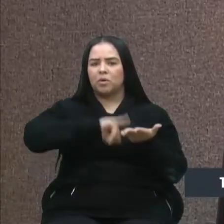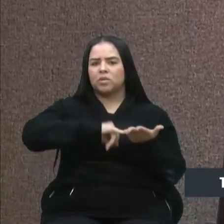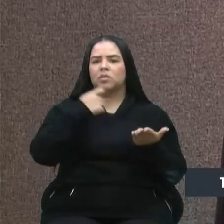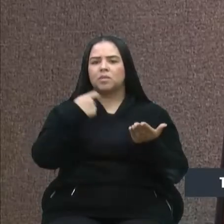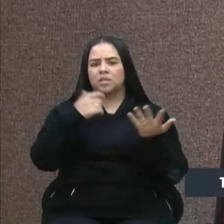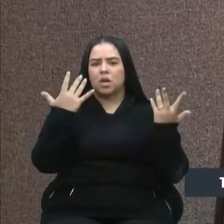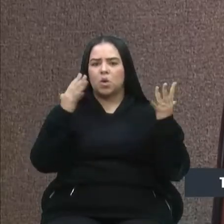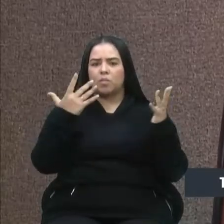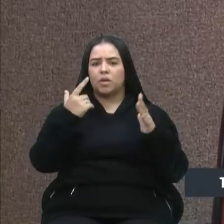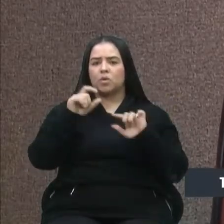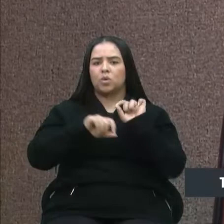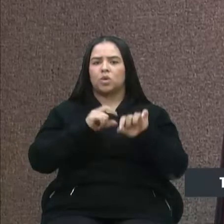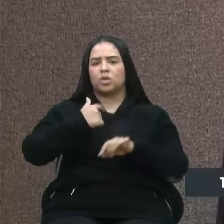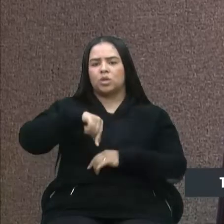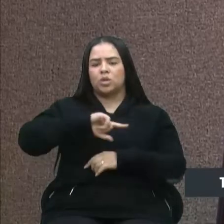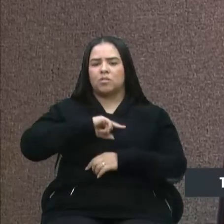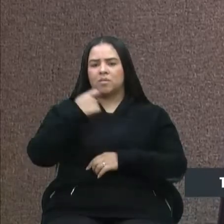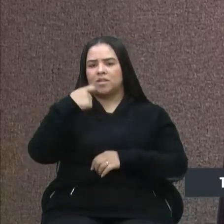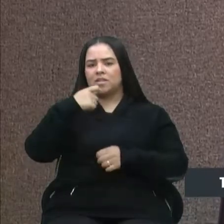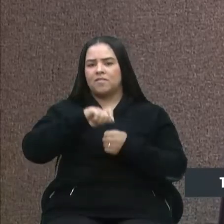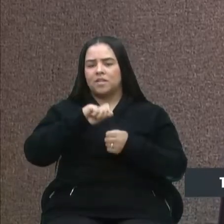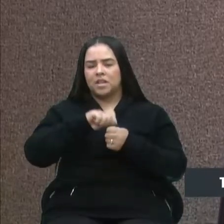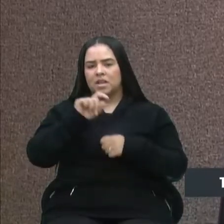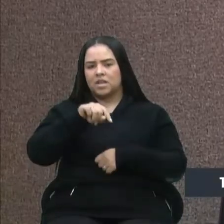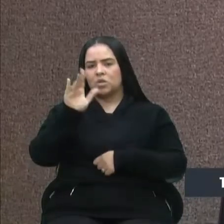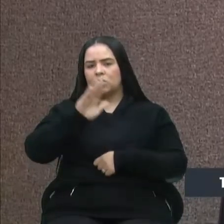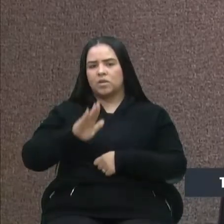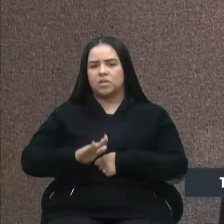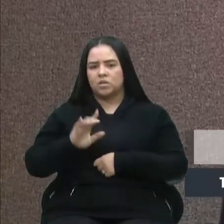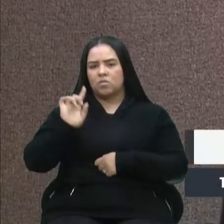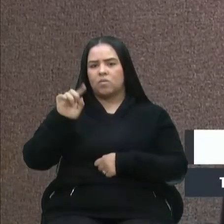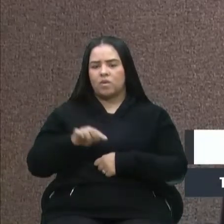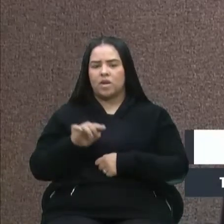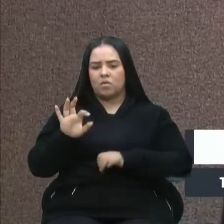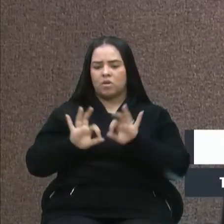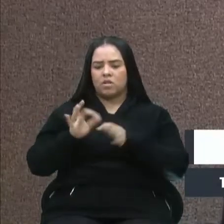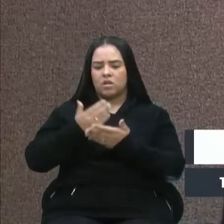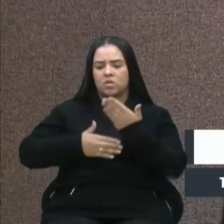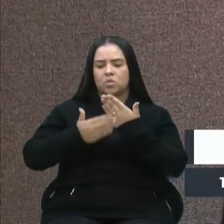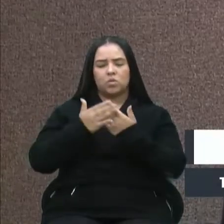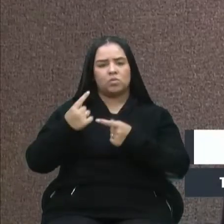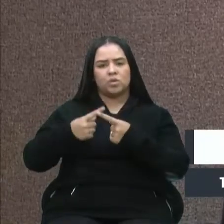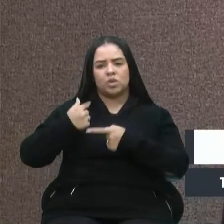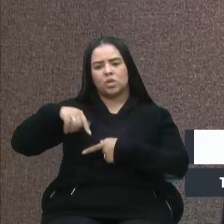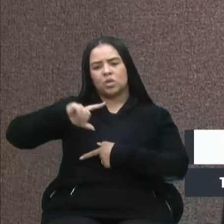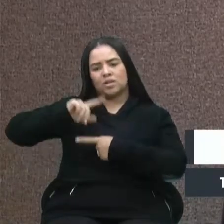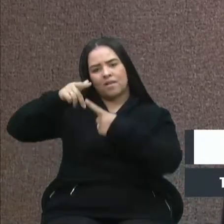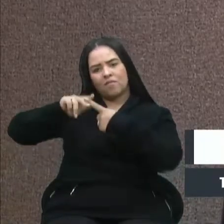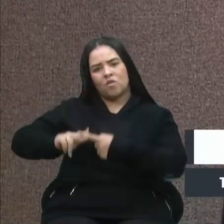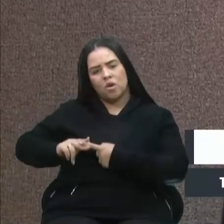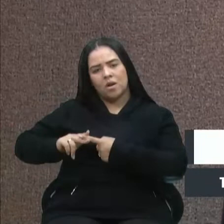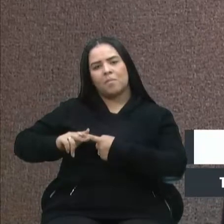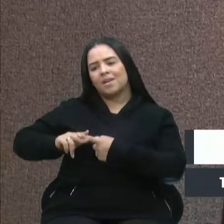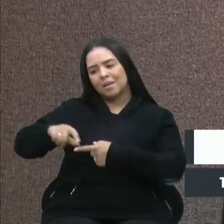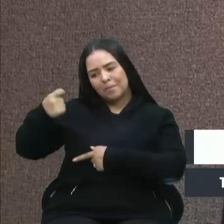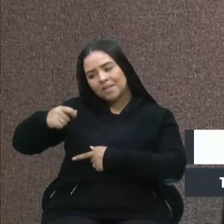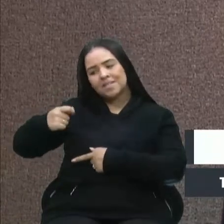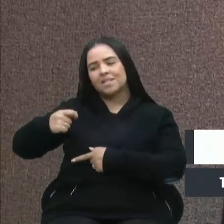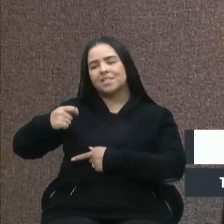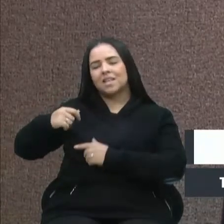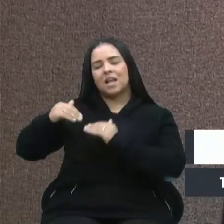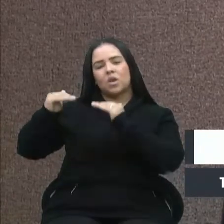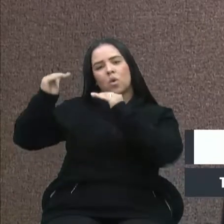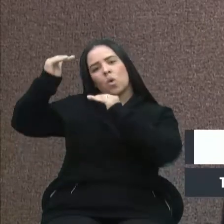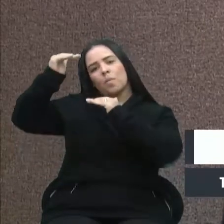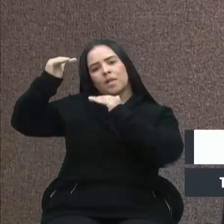o que a gente tem que fazer no nível Brasil é botar a casa em ordem a gente tem que fazer as reformas necessárias lá em cima reforma